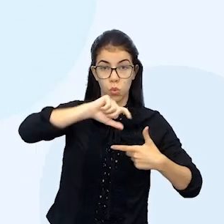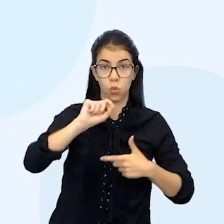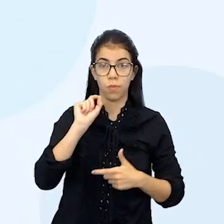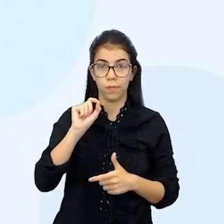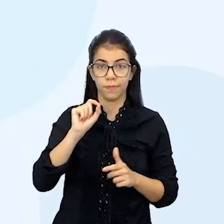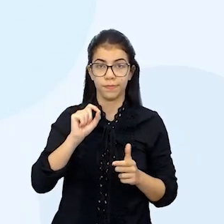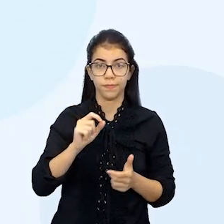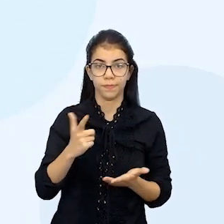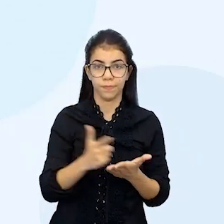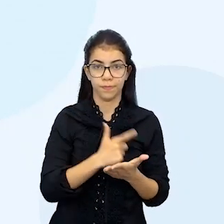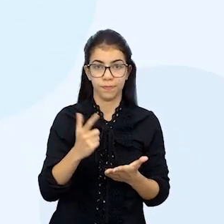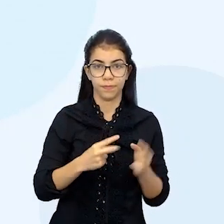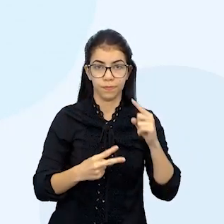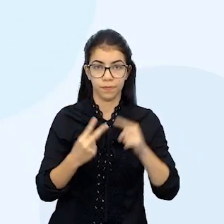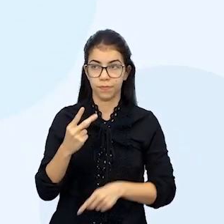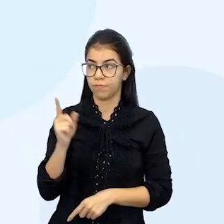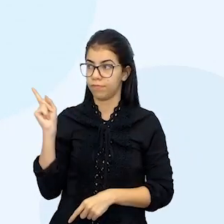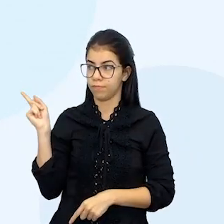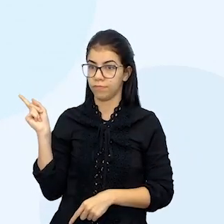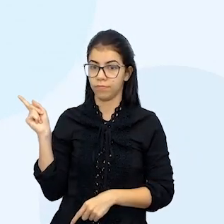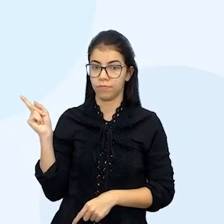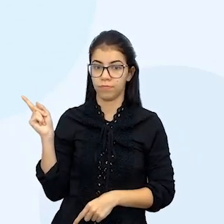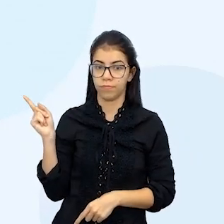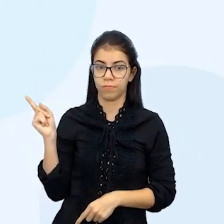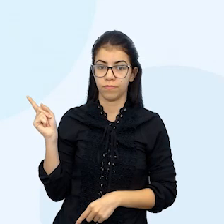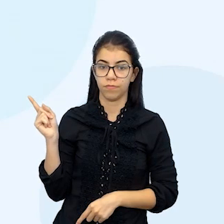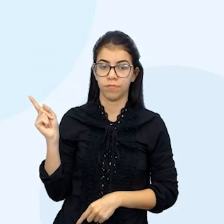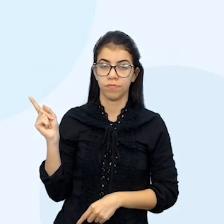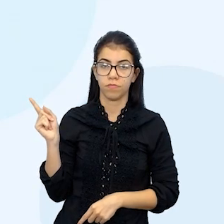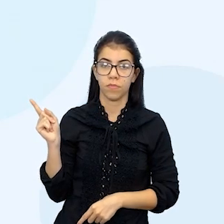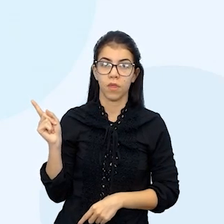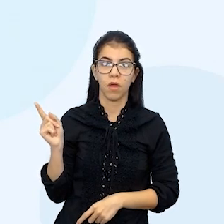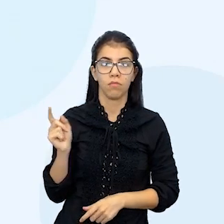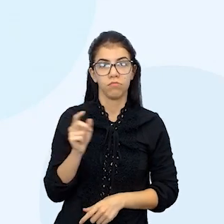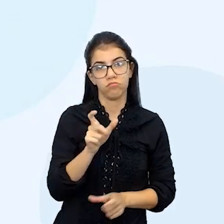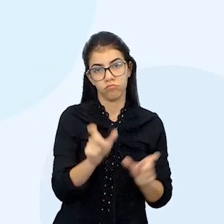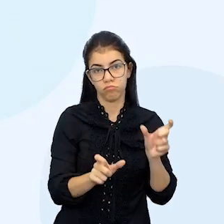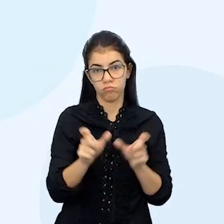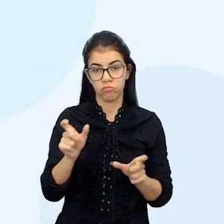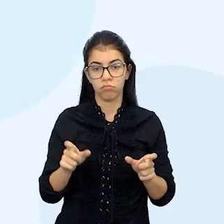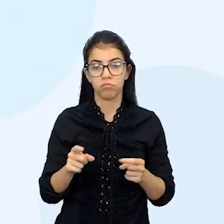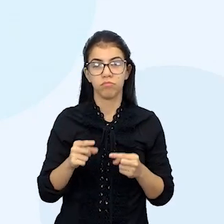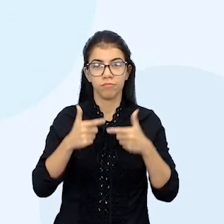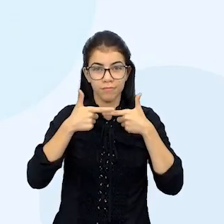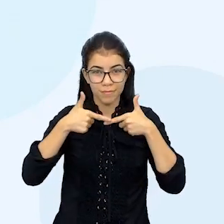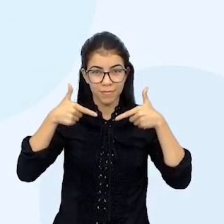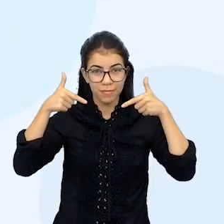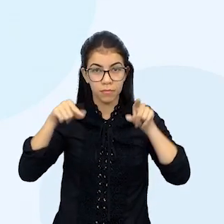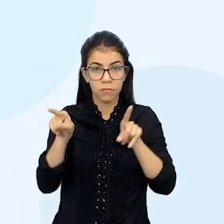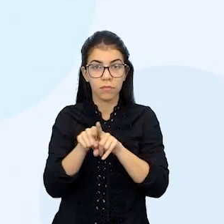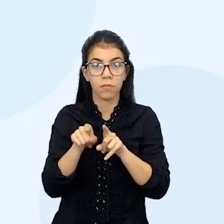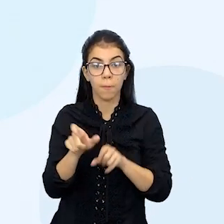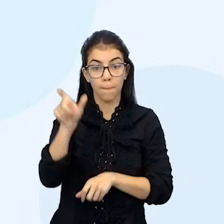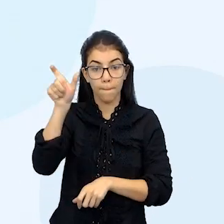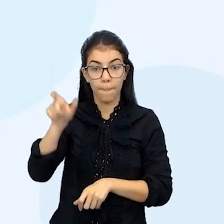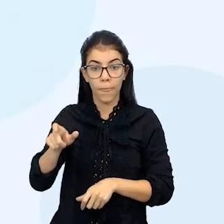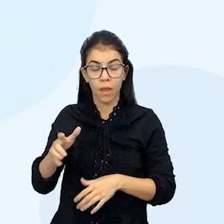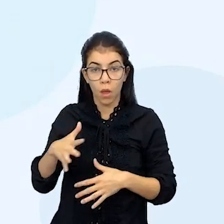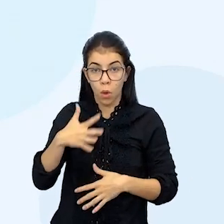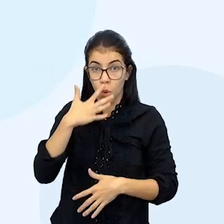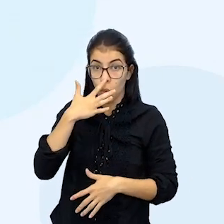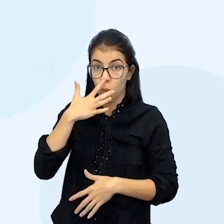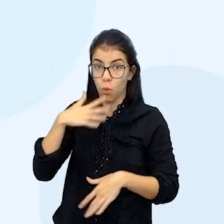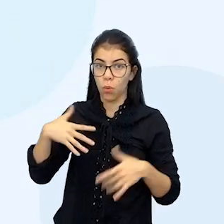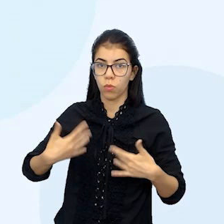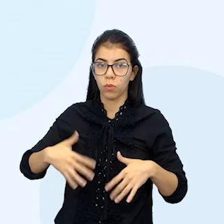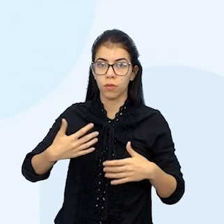livros, né? Ou 2 telas, né? Como a pessoa gostaria de enxergar, que tem um rostinho cada um deles. Um parece estar mais assustado, está carregando uma